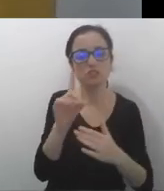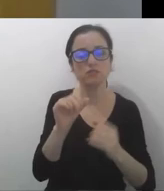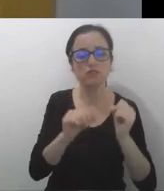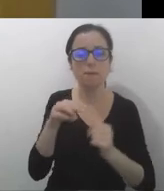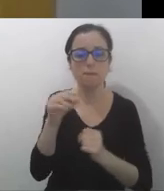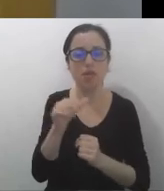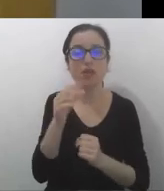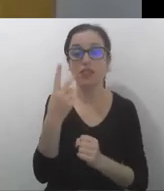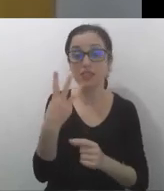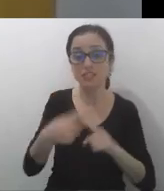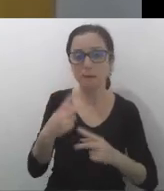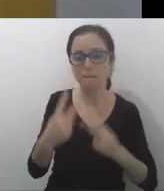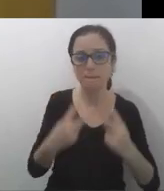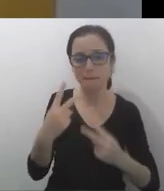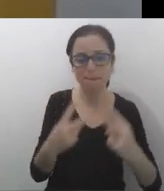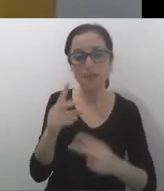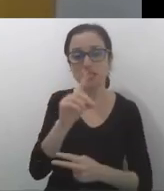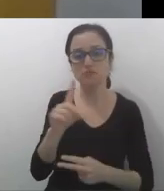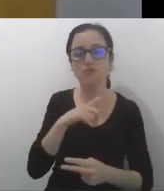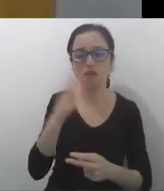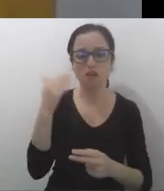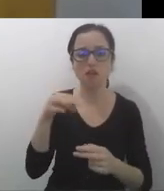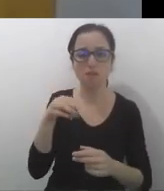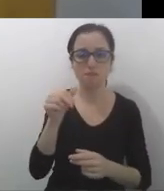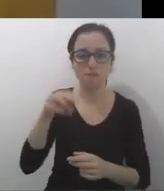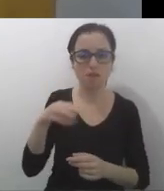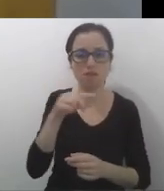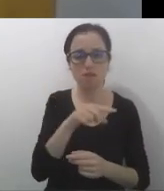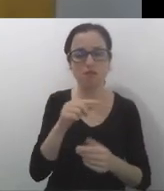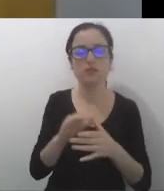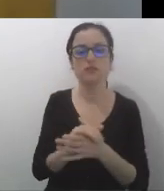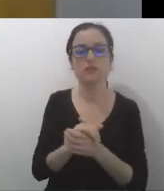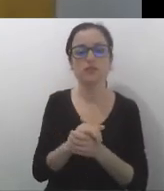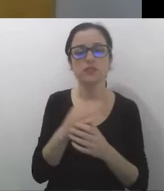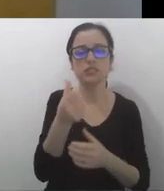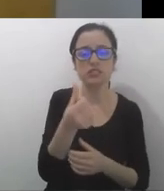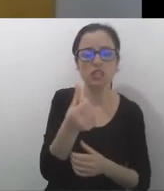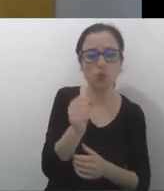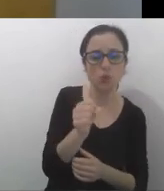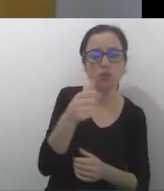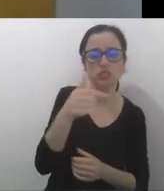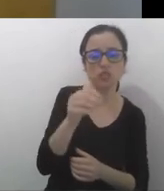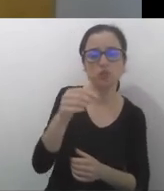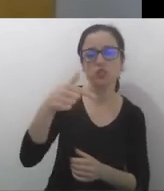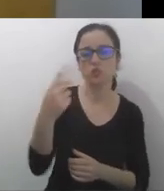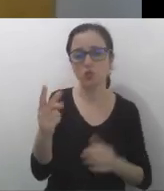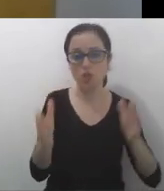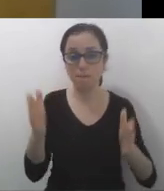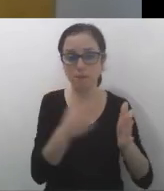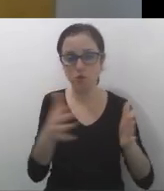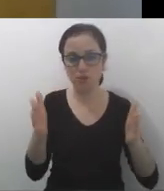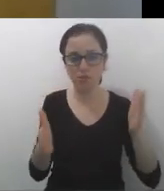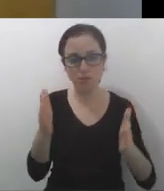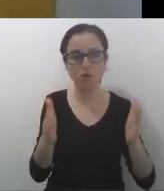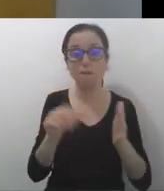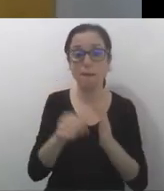né, 68, 70, 72, a produção, primeiro, eu acho que a produção industrial